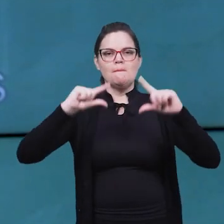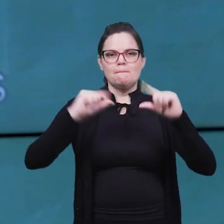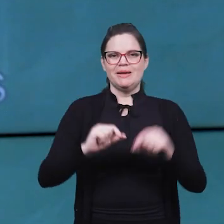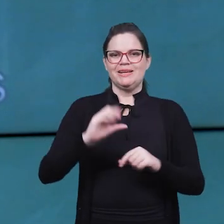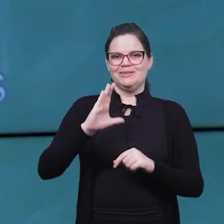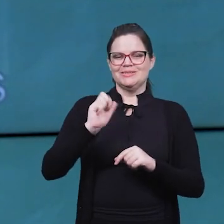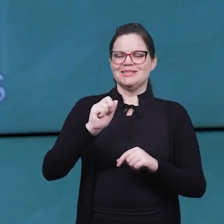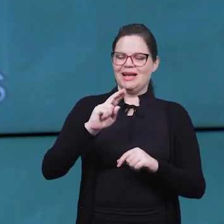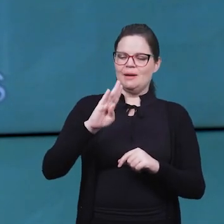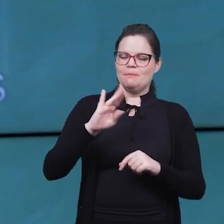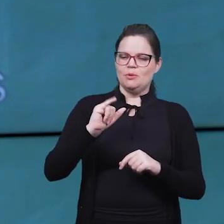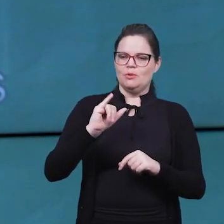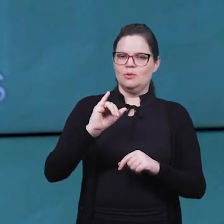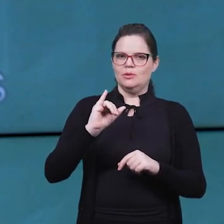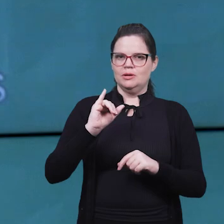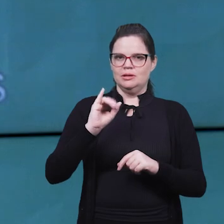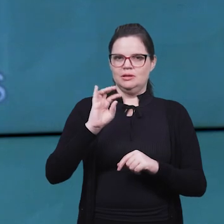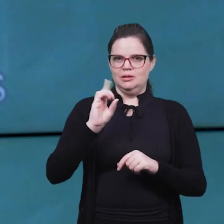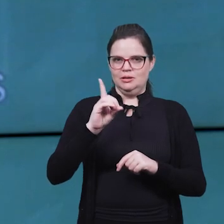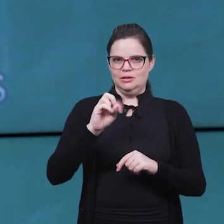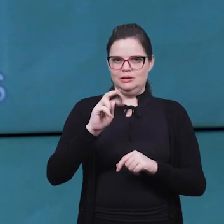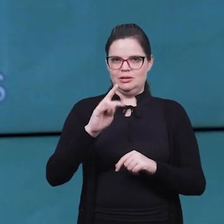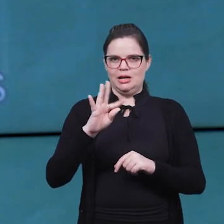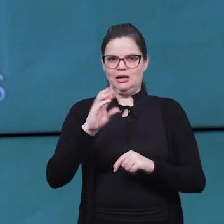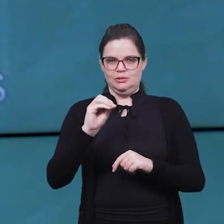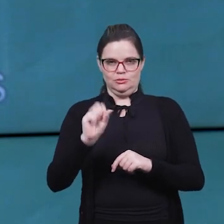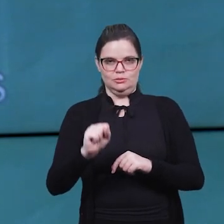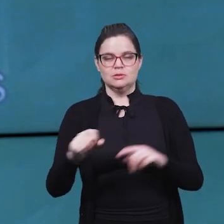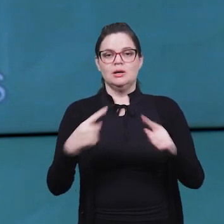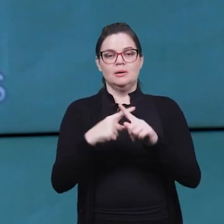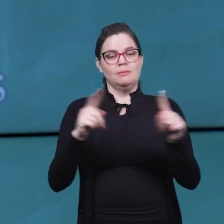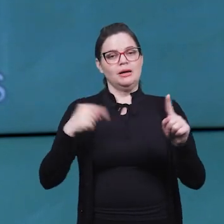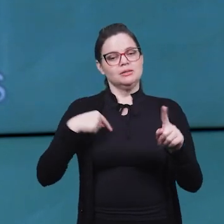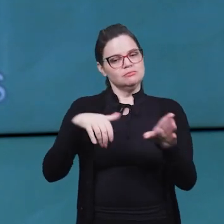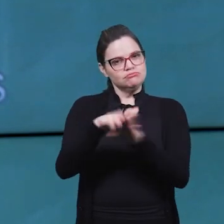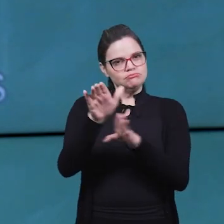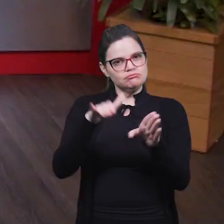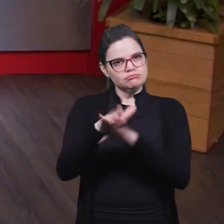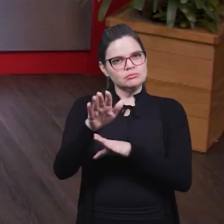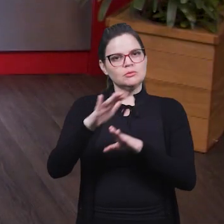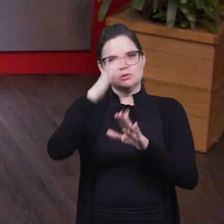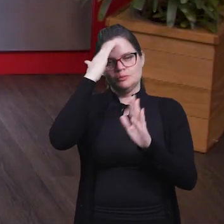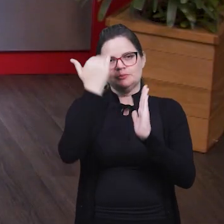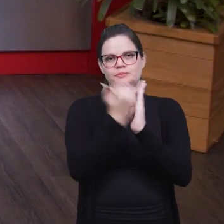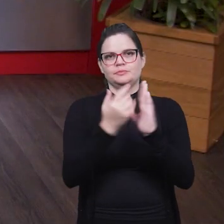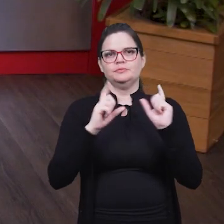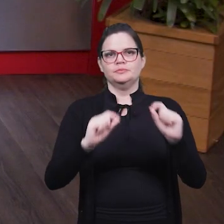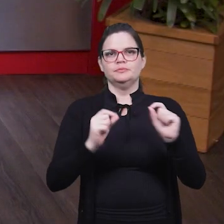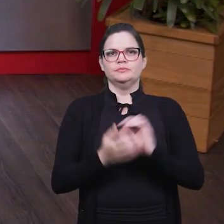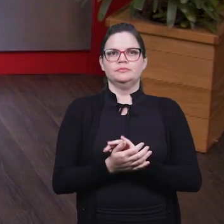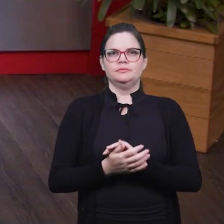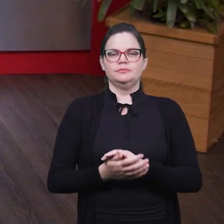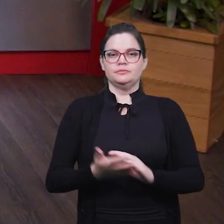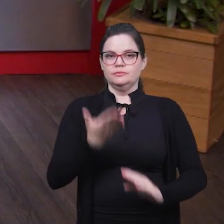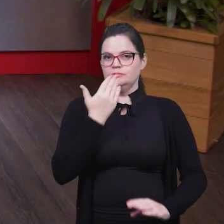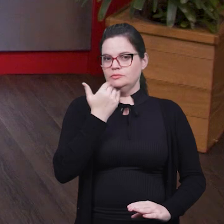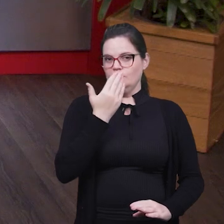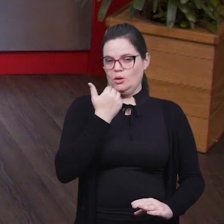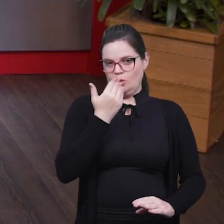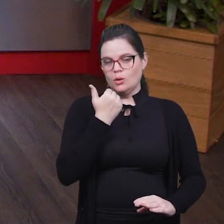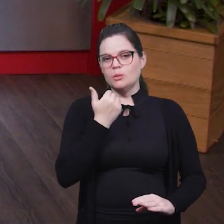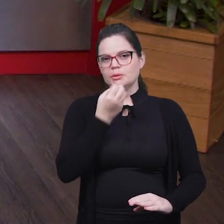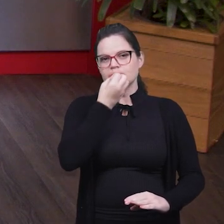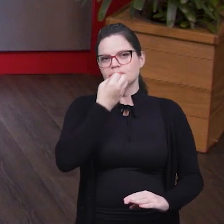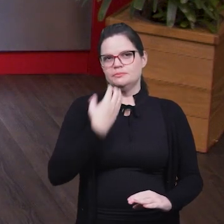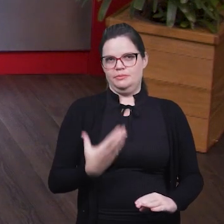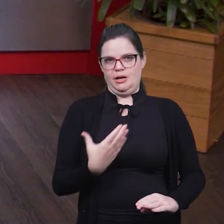é importante seguir as seguintes dicas. Consuma alimentos ricos em